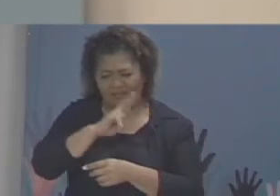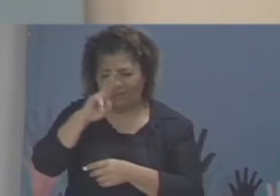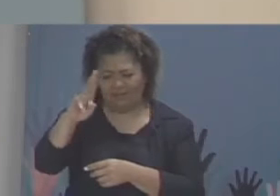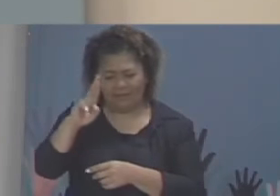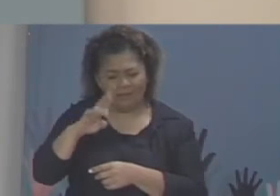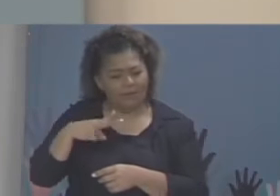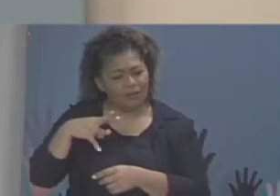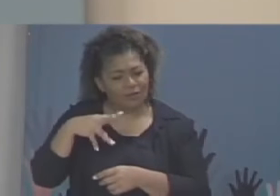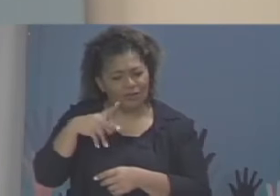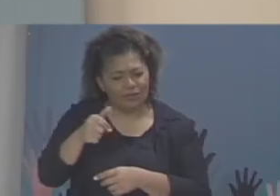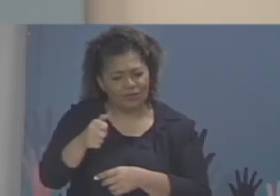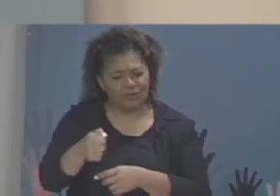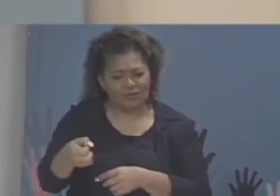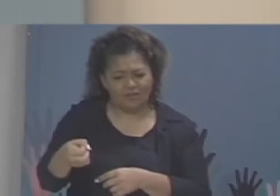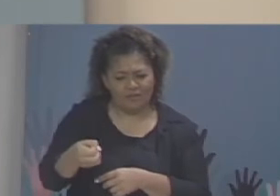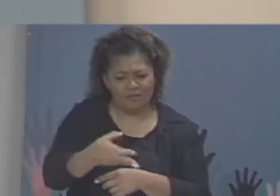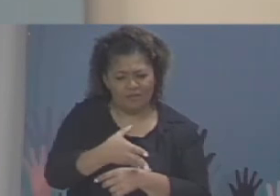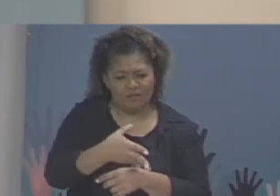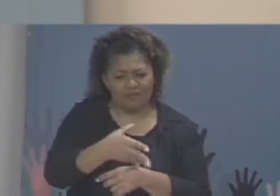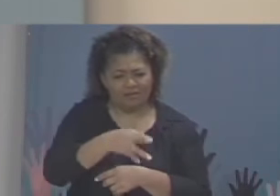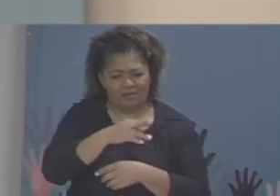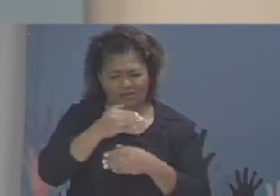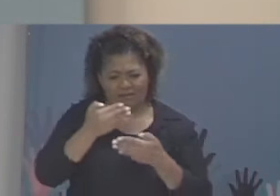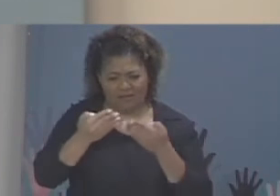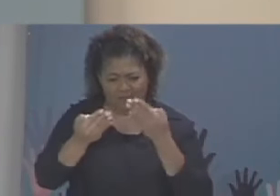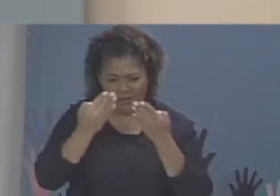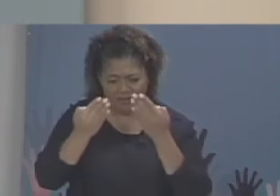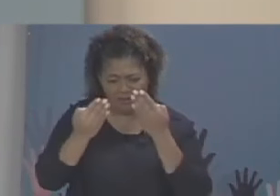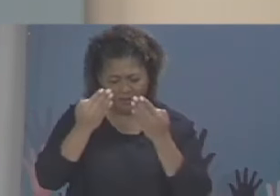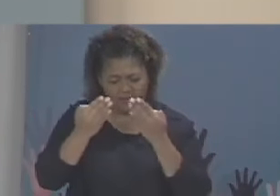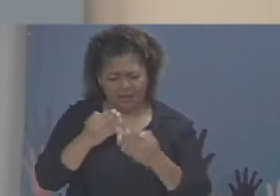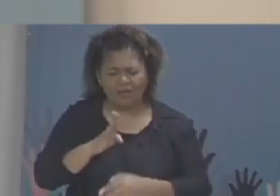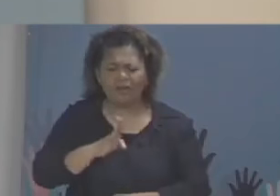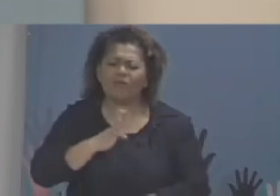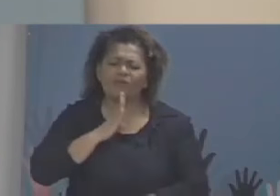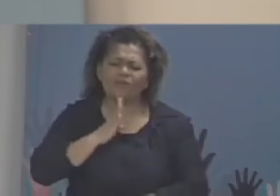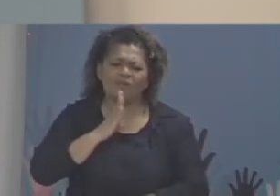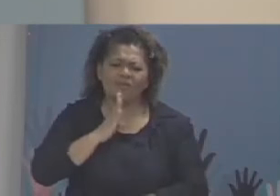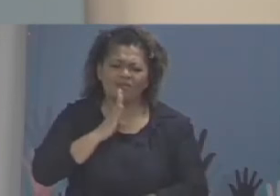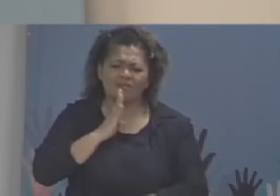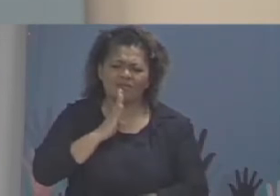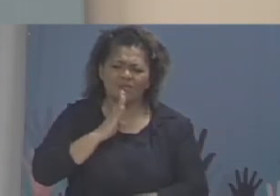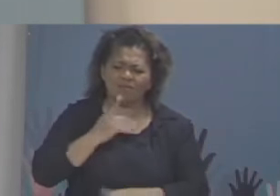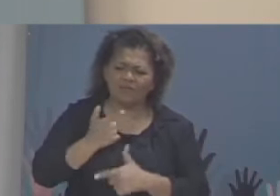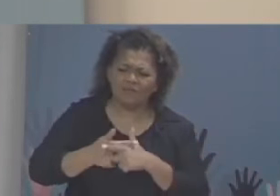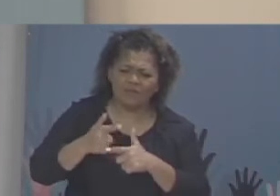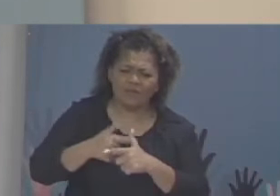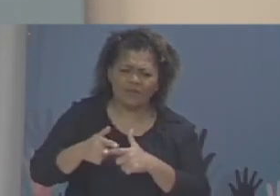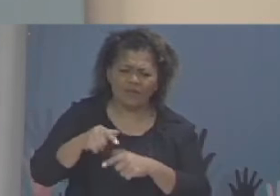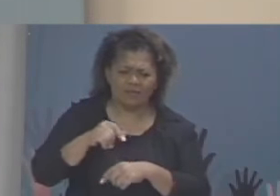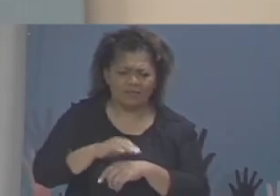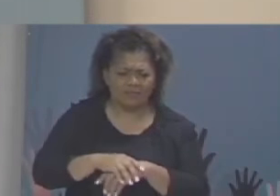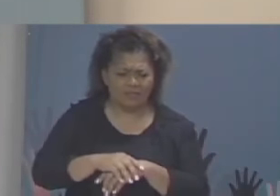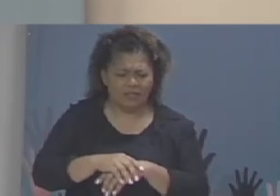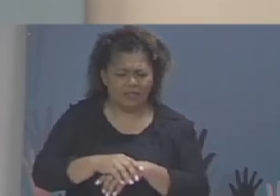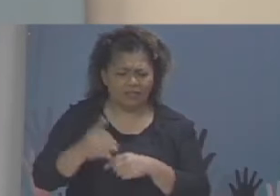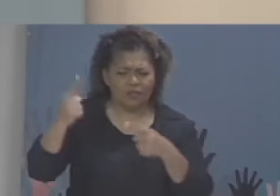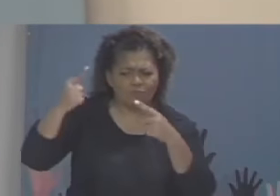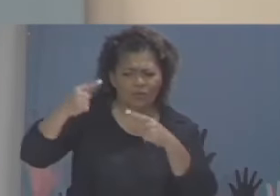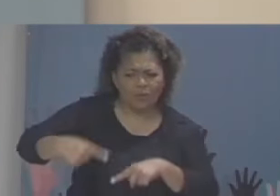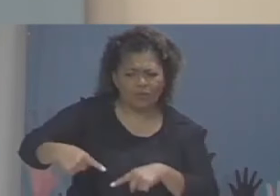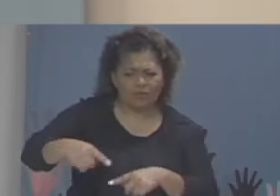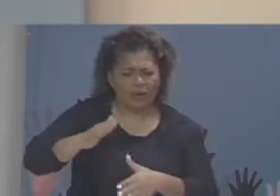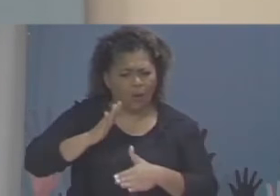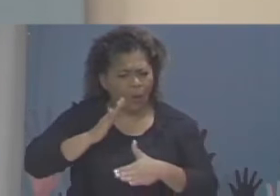no Movimento Renovação da Psicologia, trabalhamos com ciência e psicopatologia. Nós somos totalmente contrários a qualquer projeto de cura, qualquer projeto. E deixa eu lhe